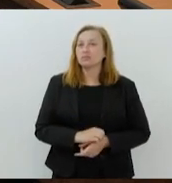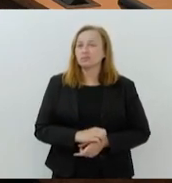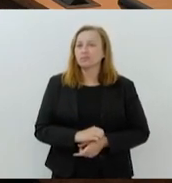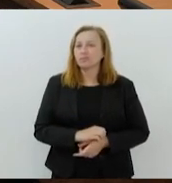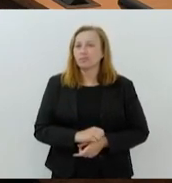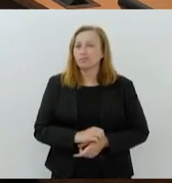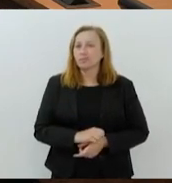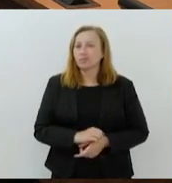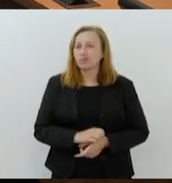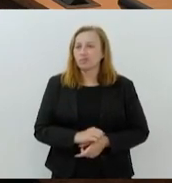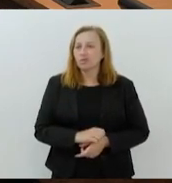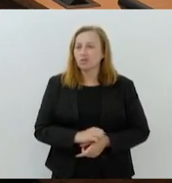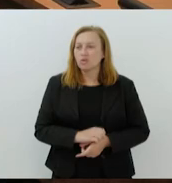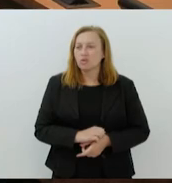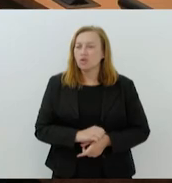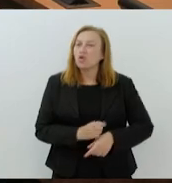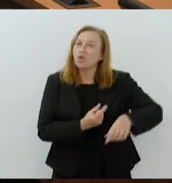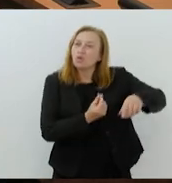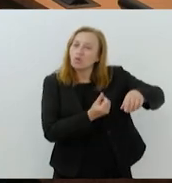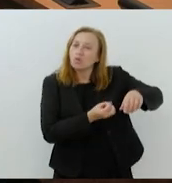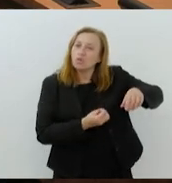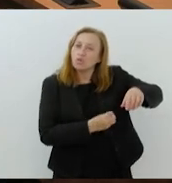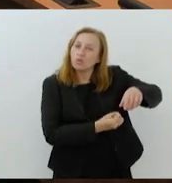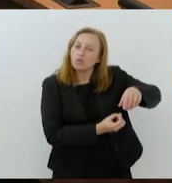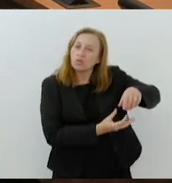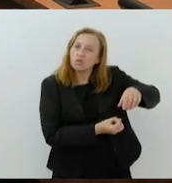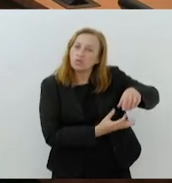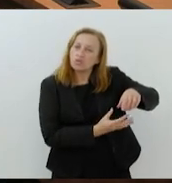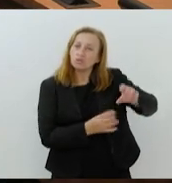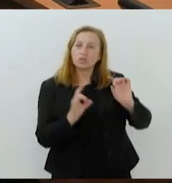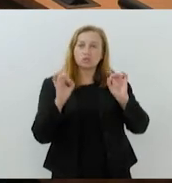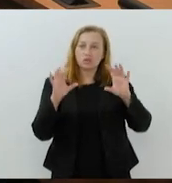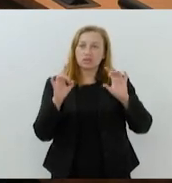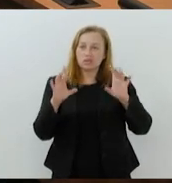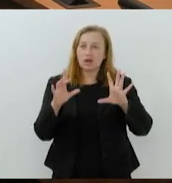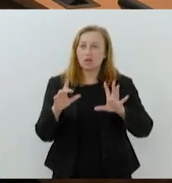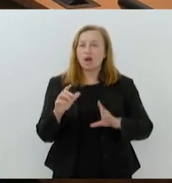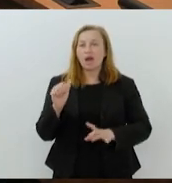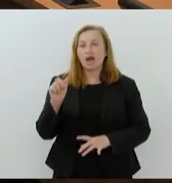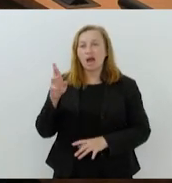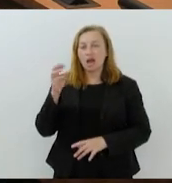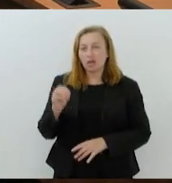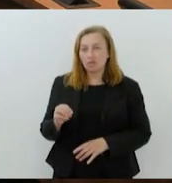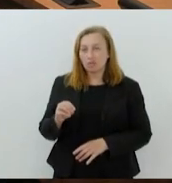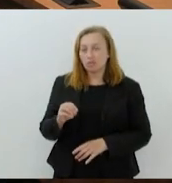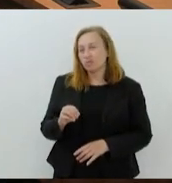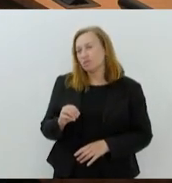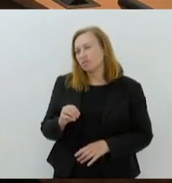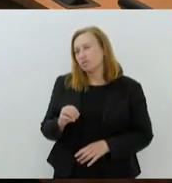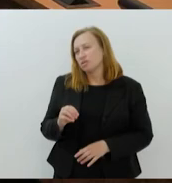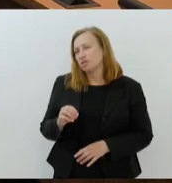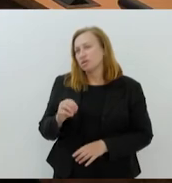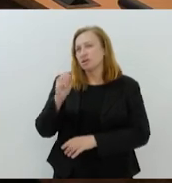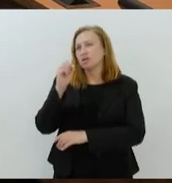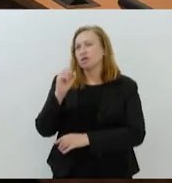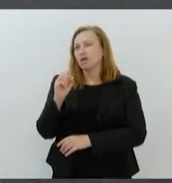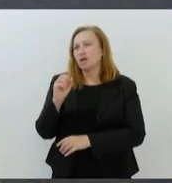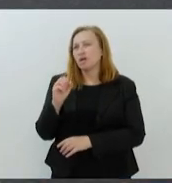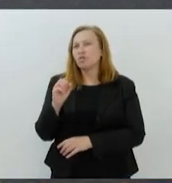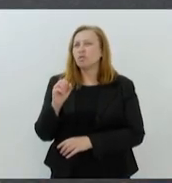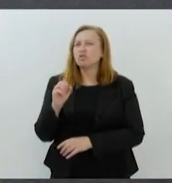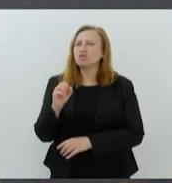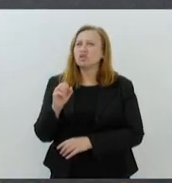fundo especial para a agroecologia, que, aliás, é uma das bandeiras da Marina do MST, da deputada Marina do